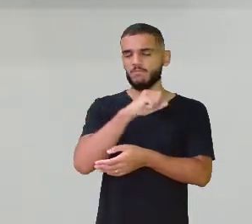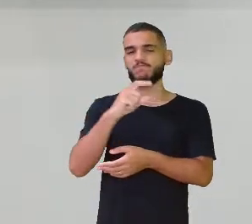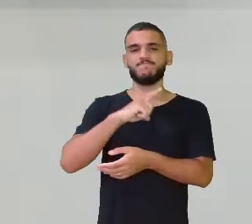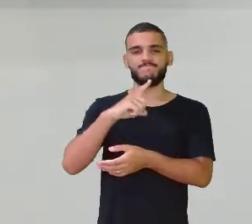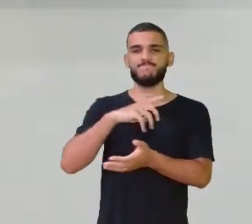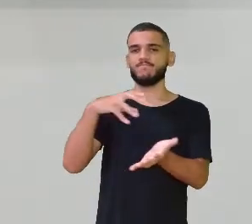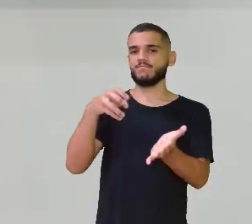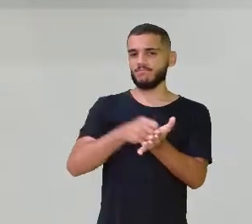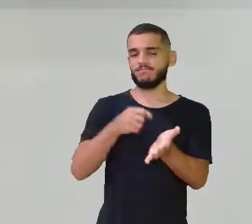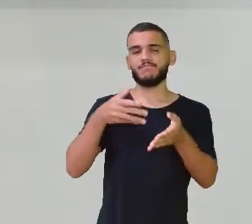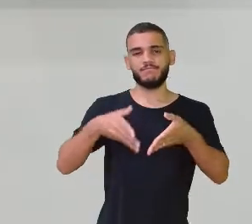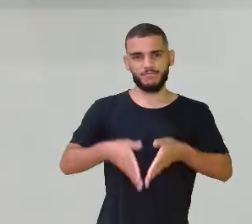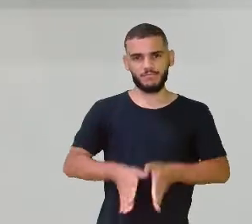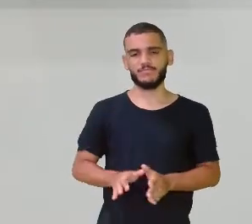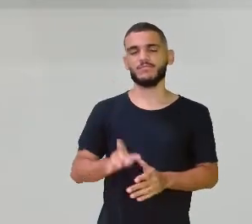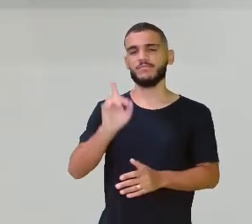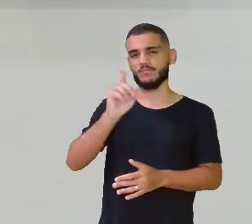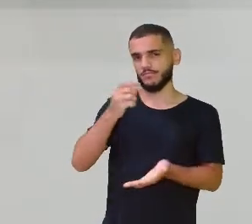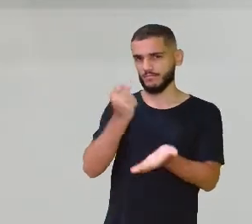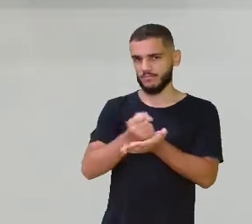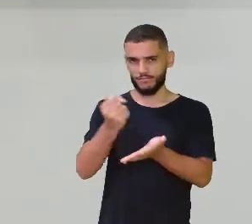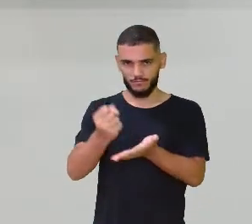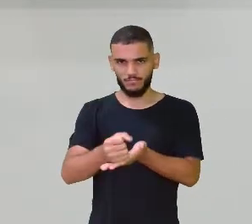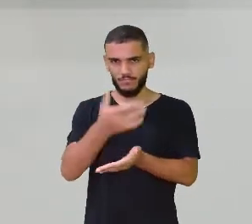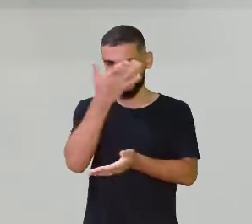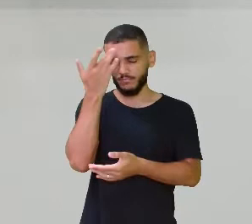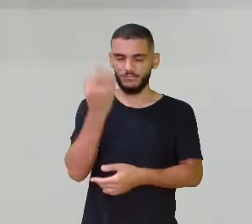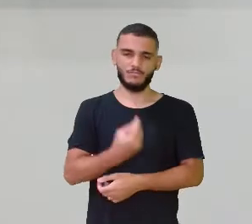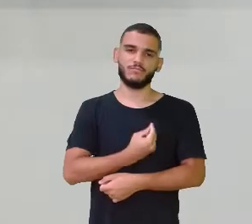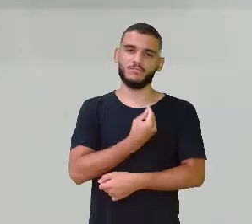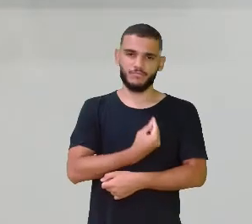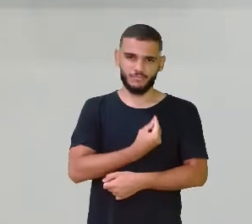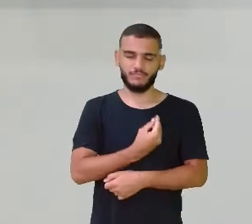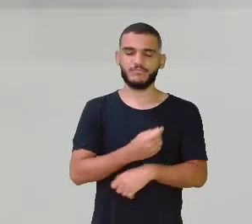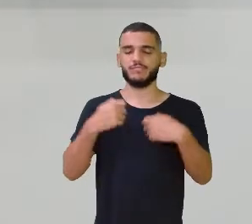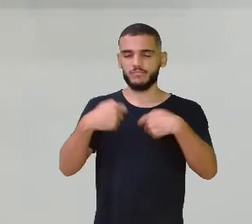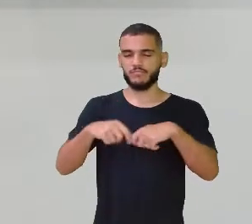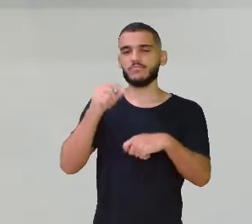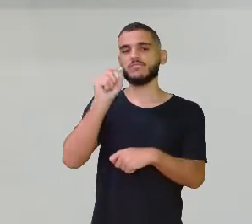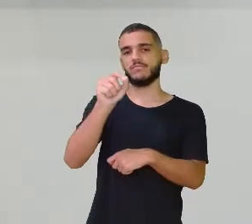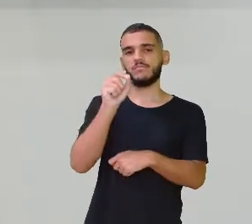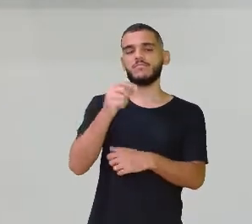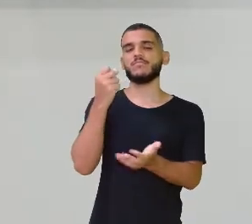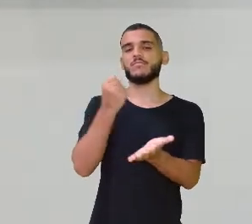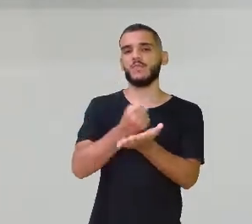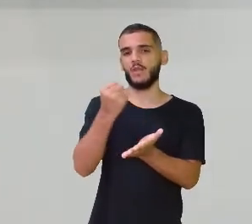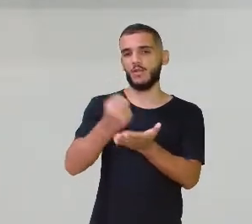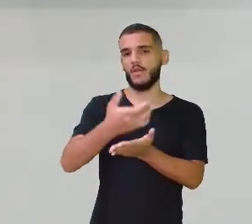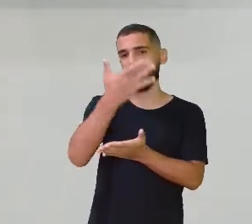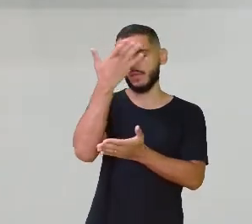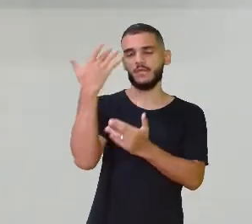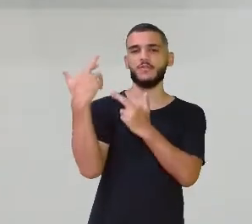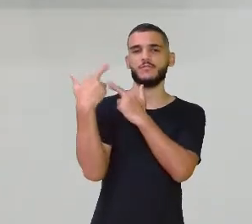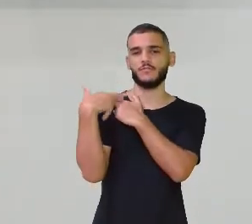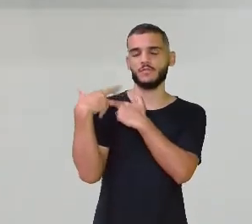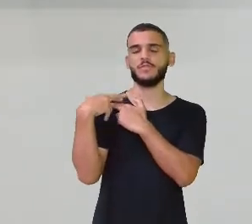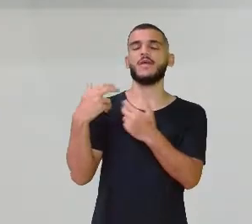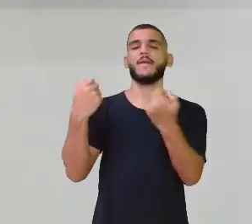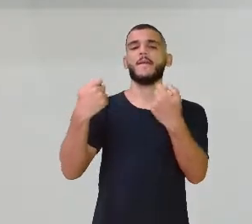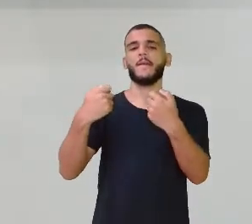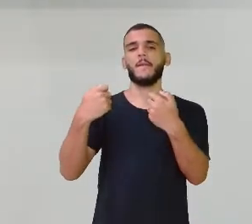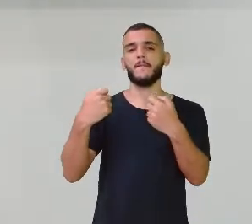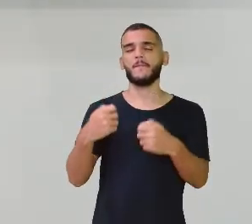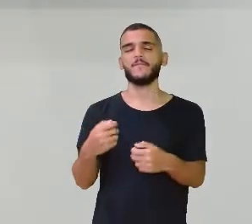nascimento, que é o documento que tem o registro de pessoa viva. Aí ele pega esse documento, a pessoa responsável pode ir lá no cartório